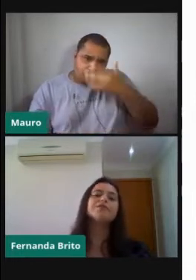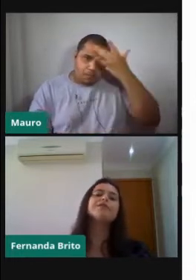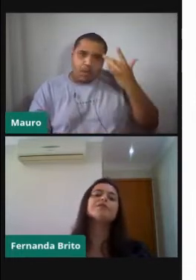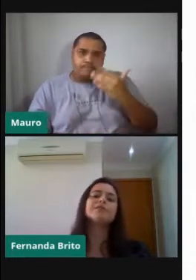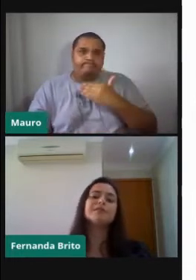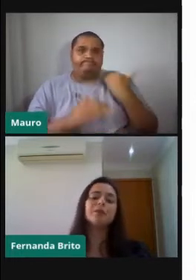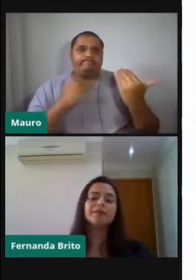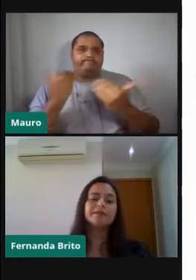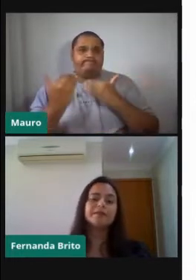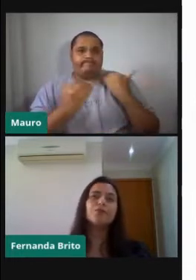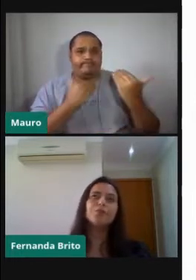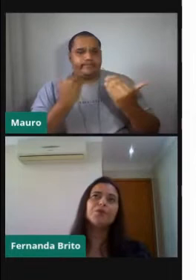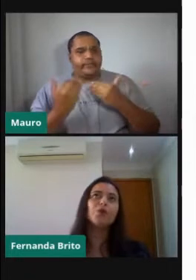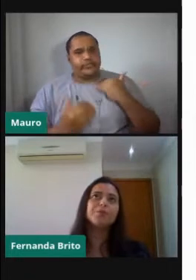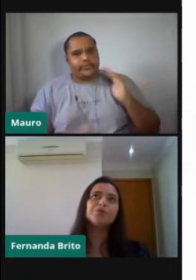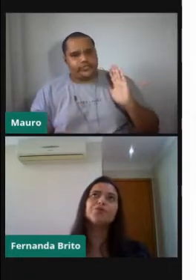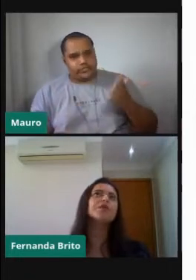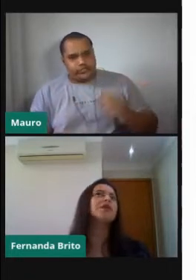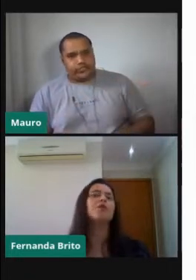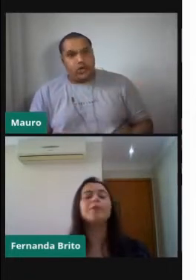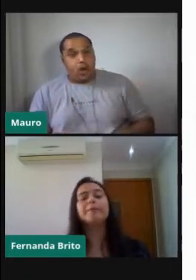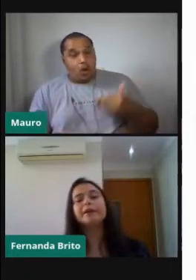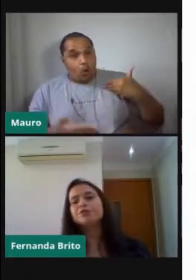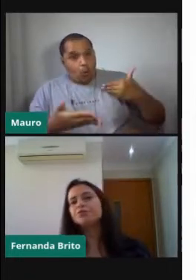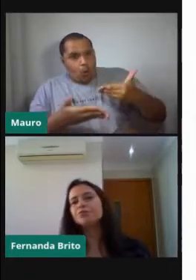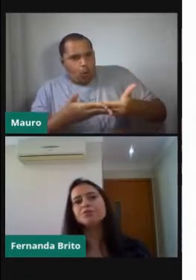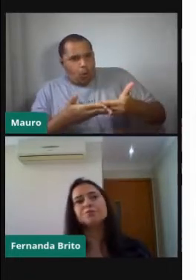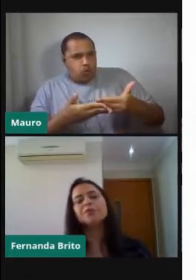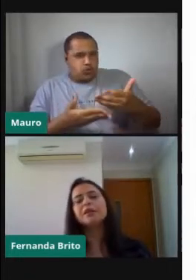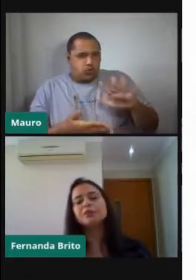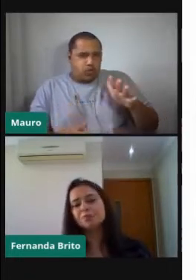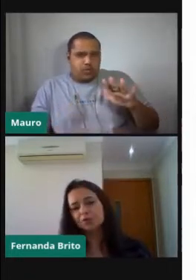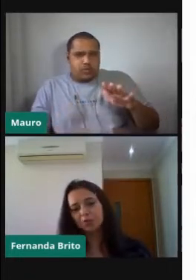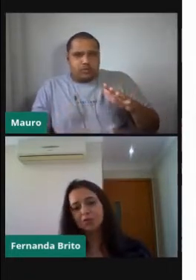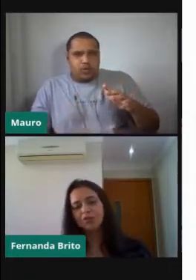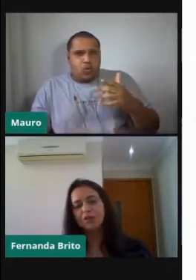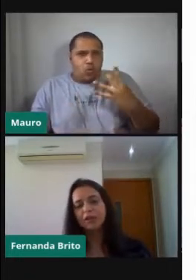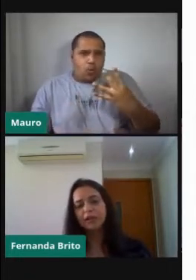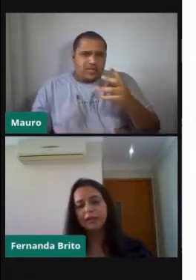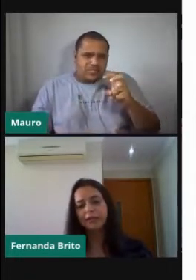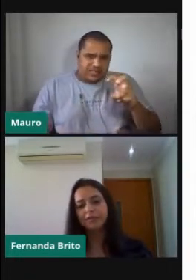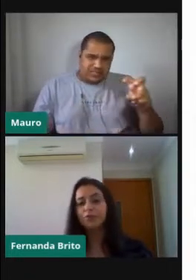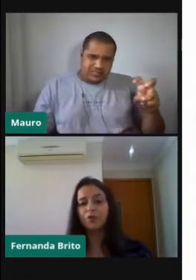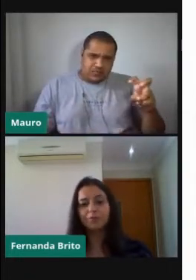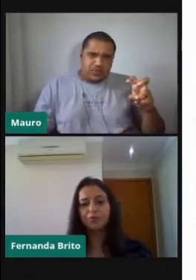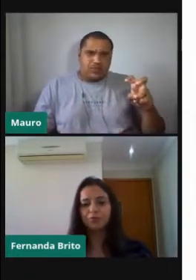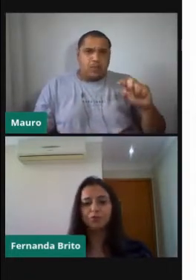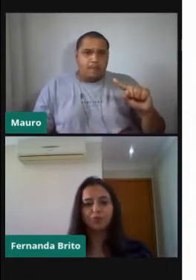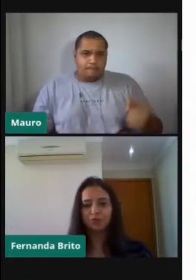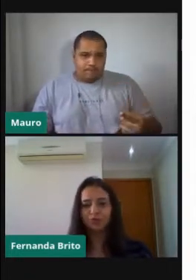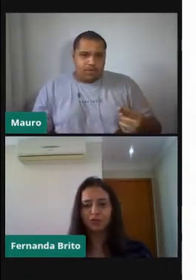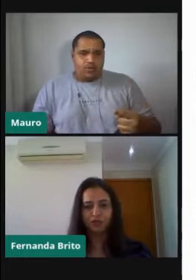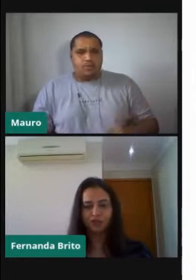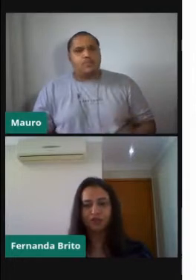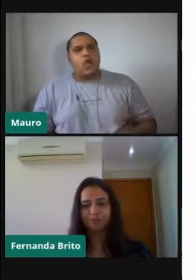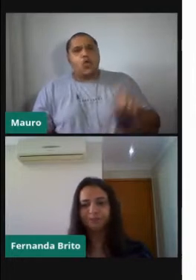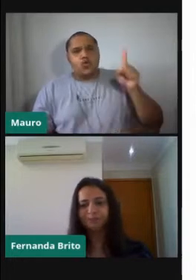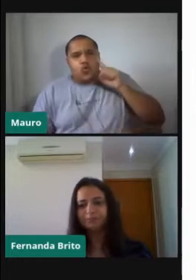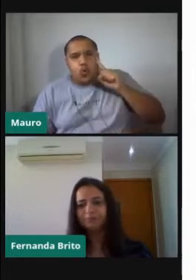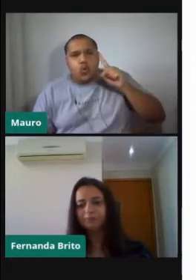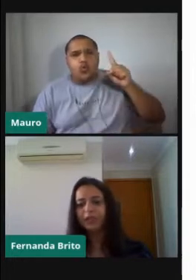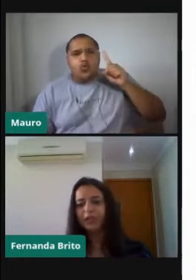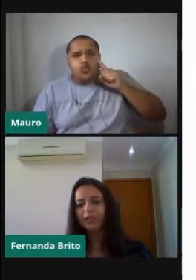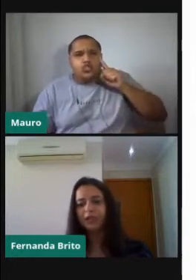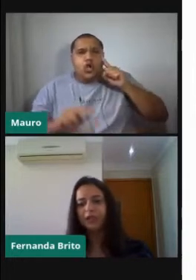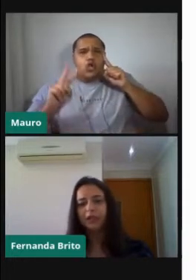com quase 455 mil óbitos, com uma média de 2.500 pessoas vindo a óbito todos os dias.